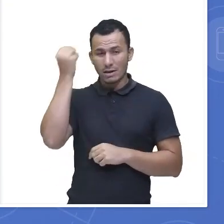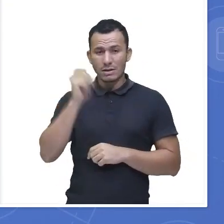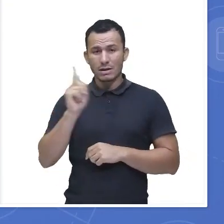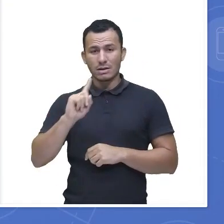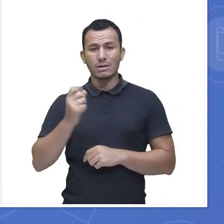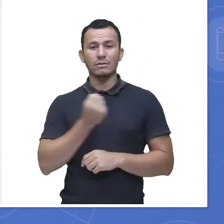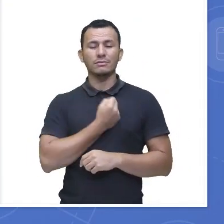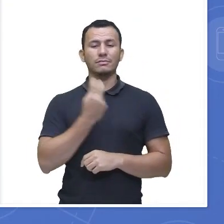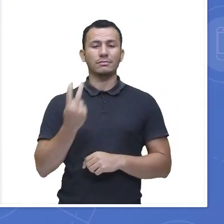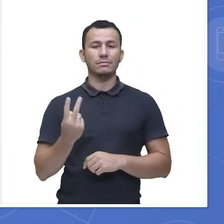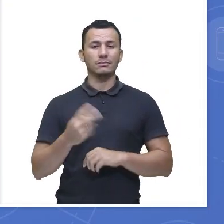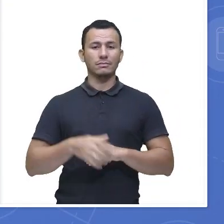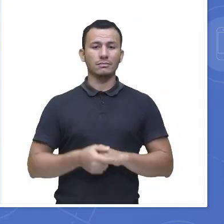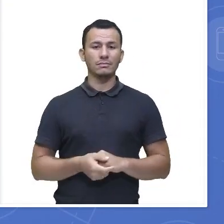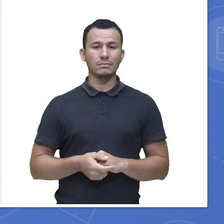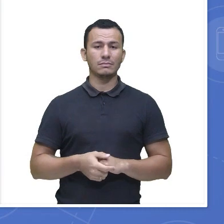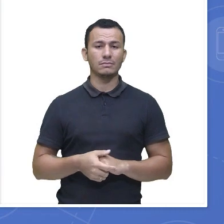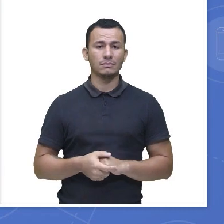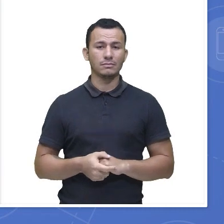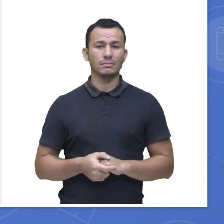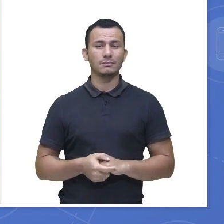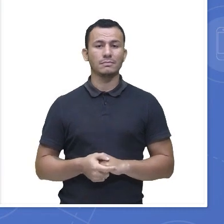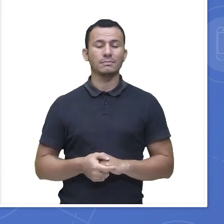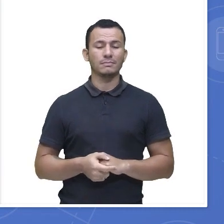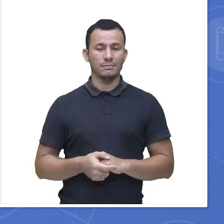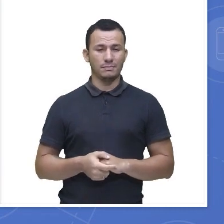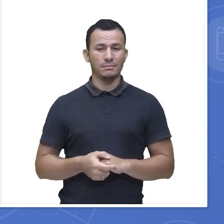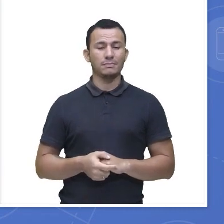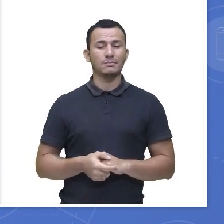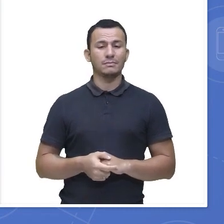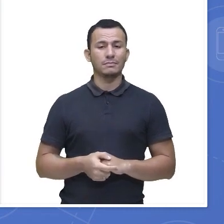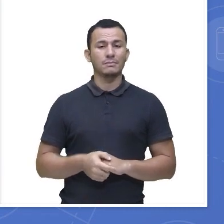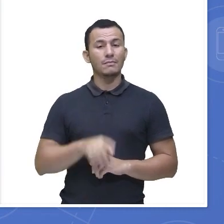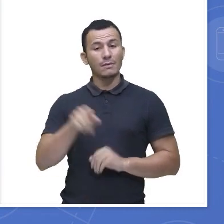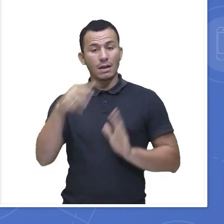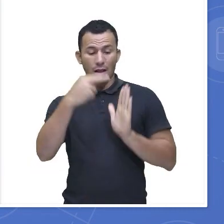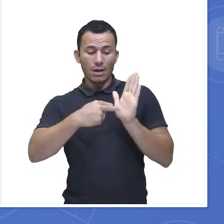segunda questão, ainda temos tempo? Vamos lá. Segunda questão, leia o texto